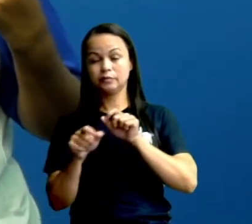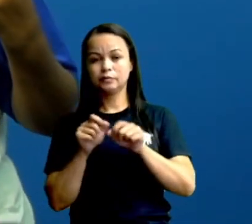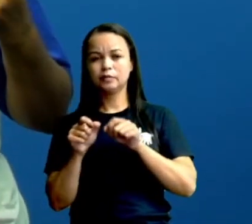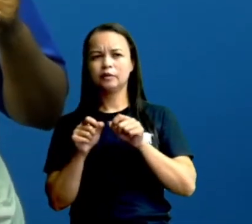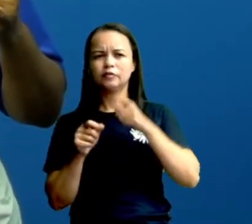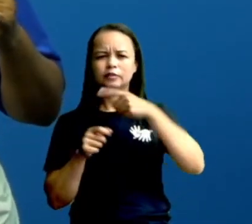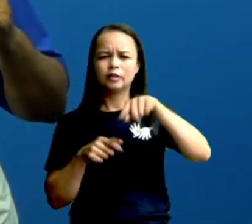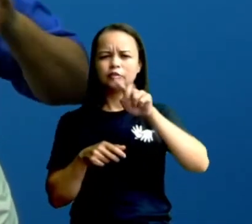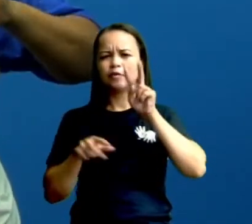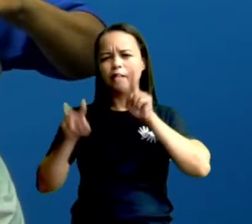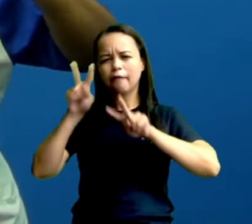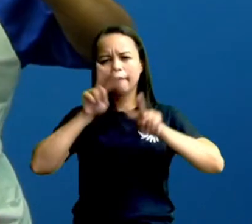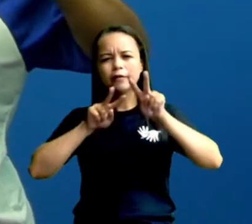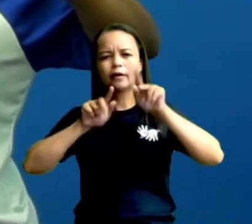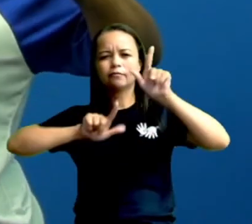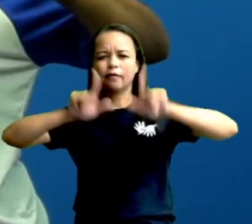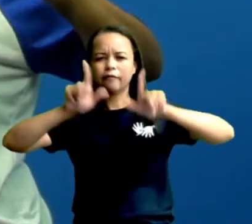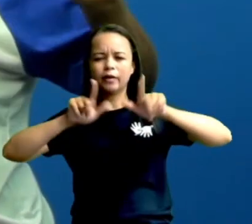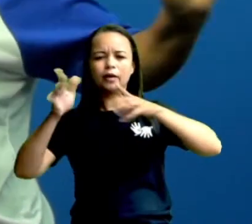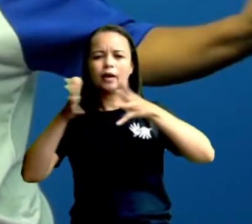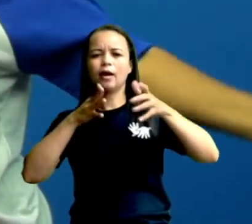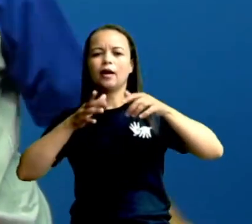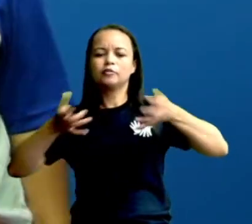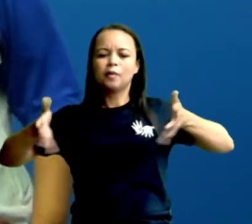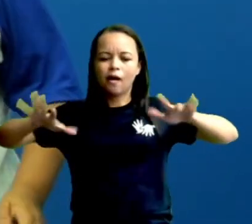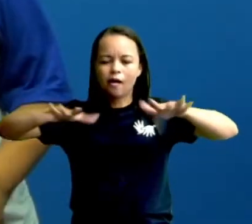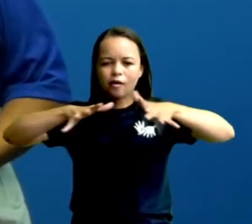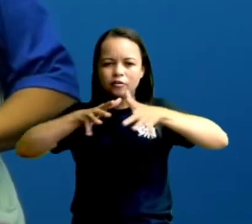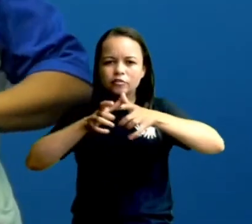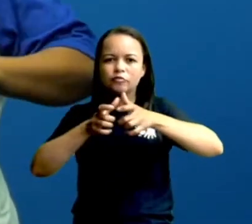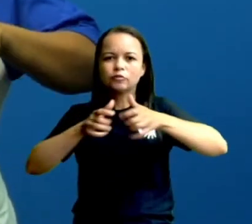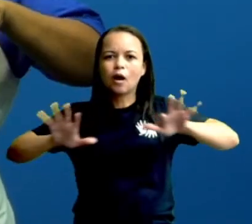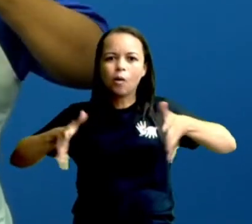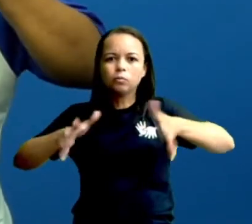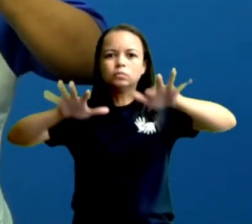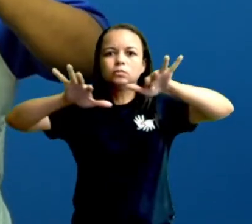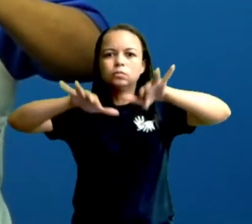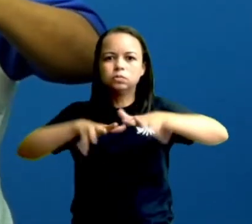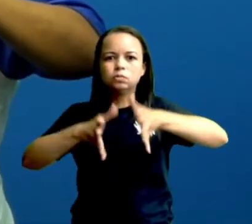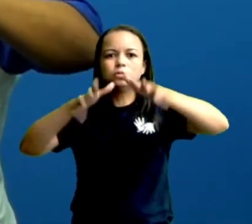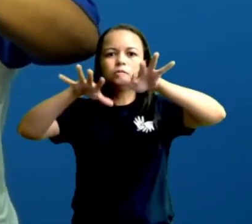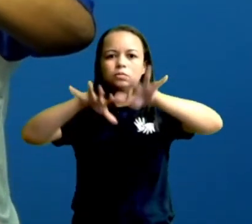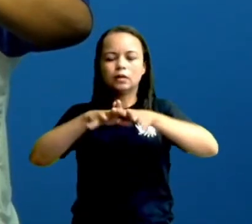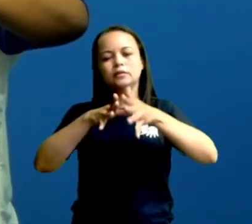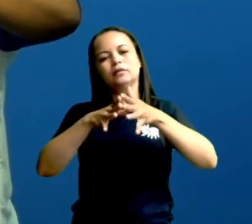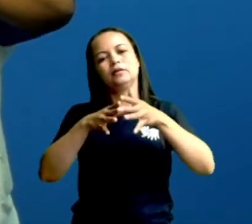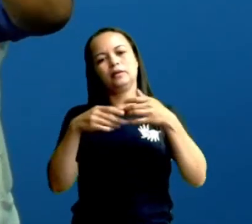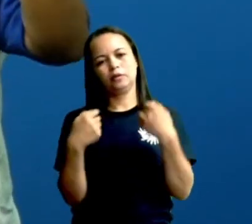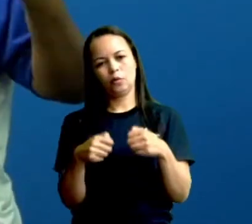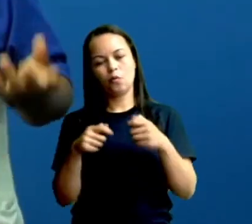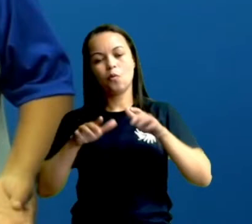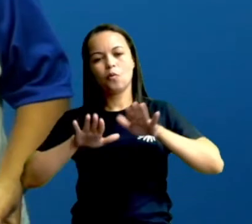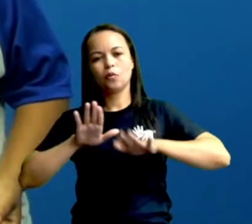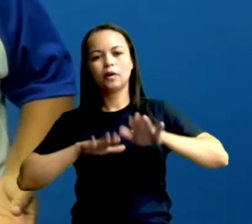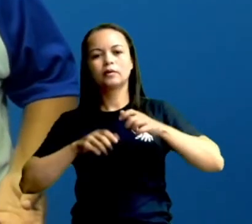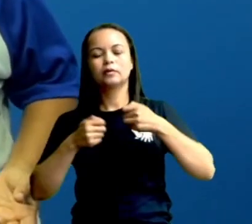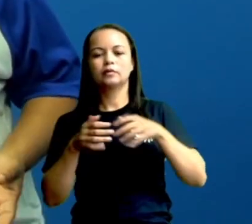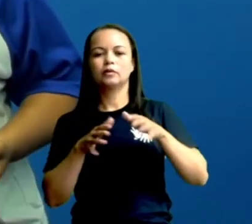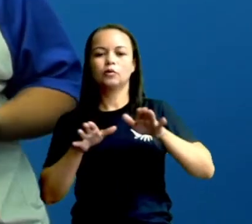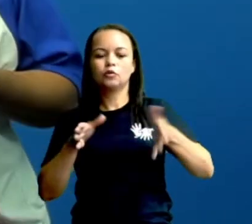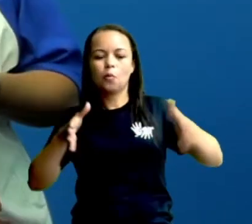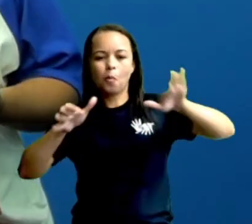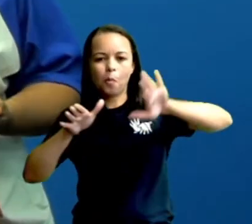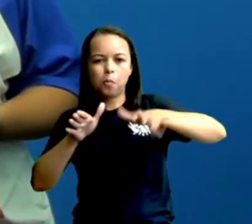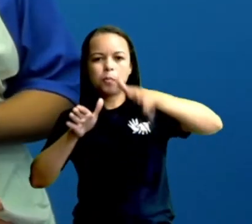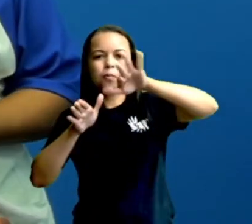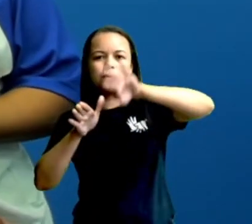no jornal, que diz assim, ó, as marés vão estar altas, tá certo? Então, às vezes, há momento de ter marés e ondas muito